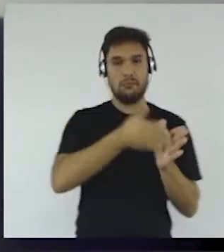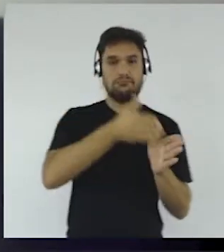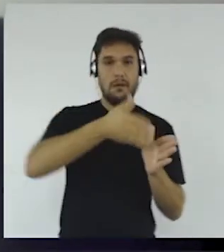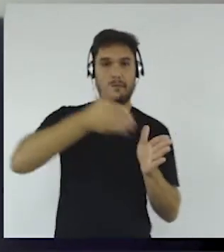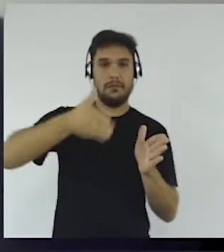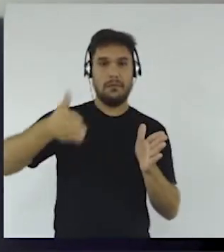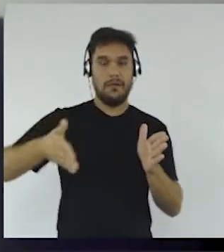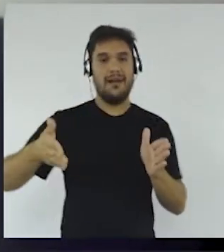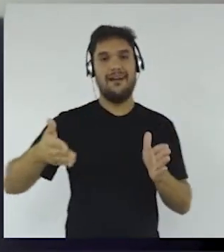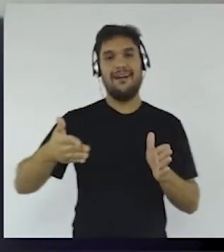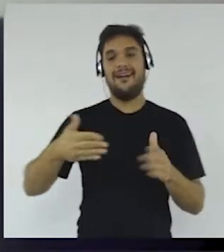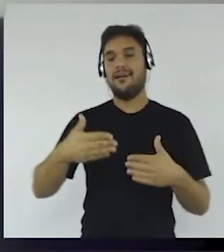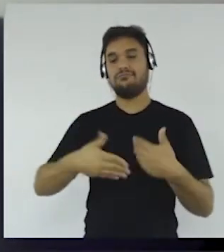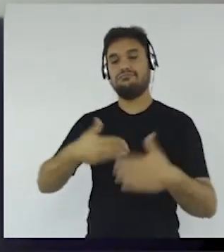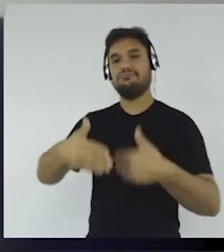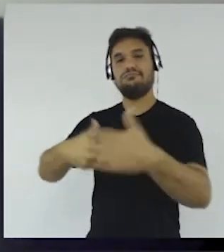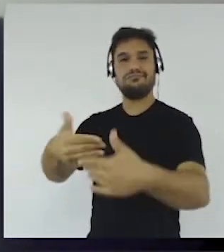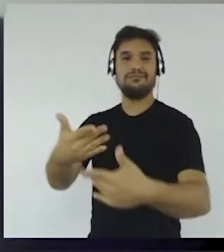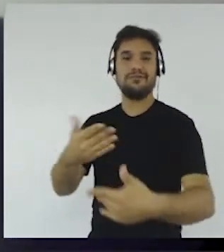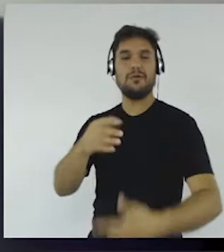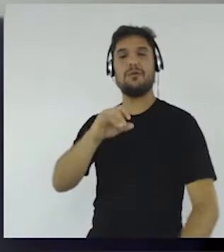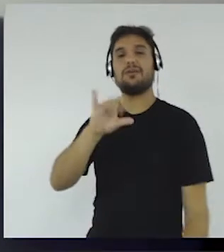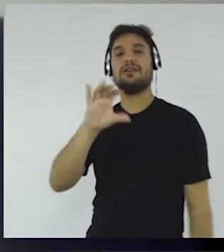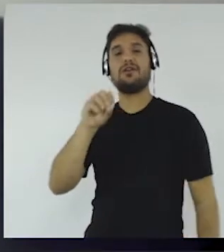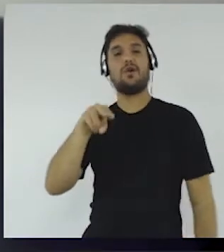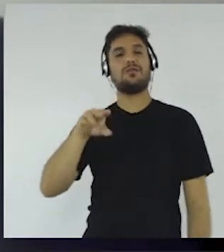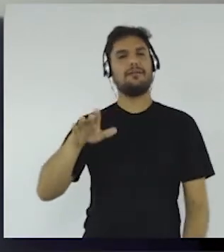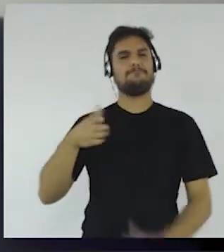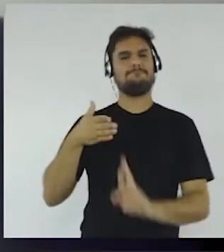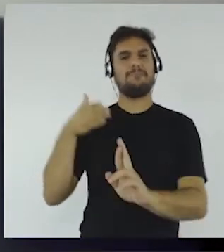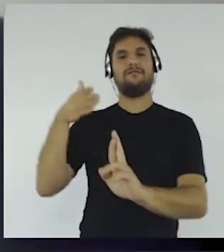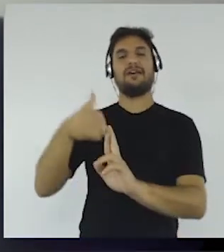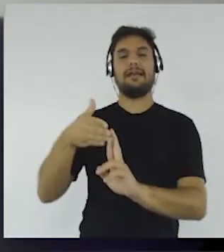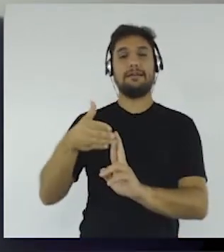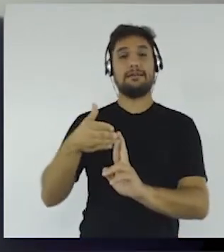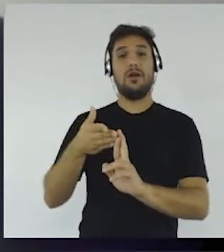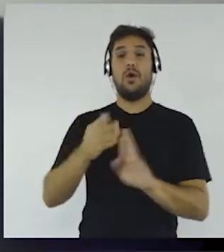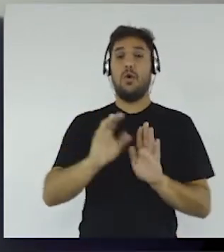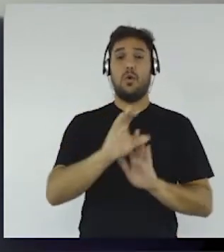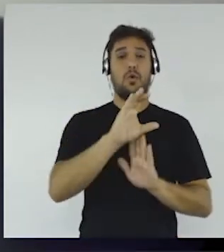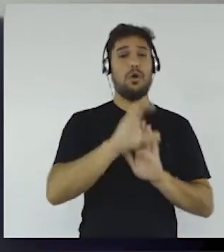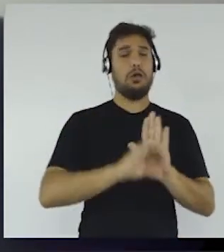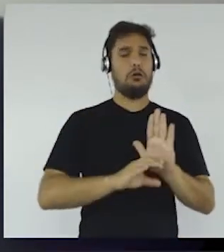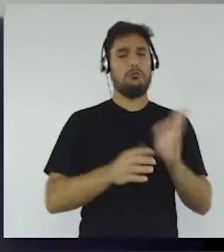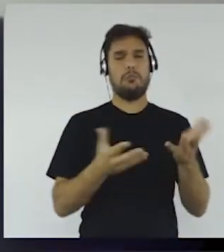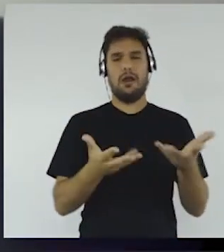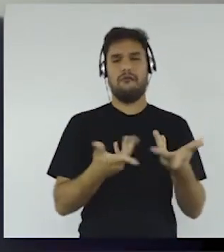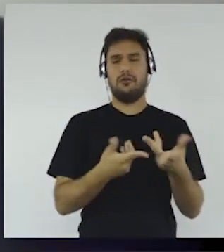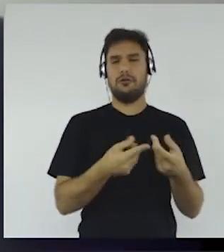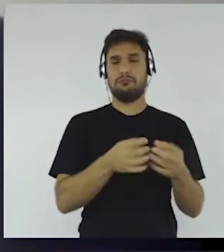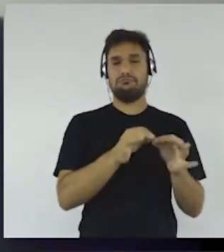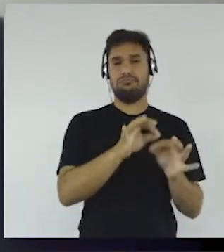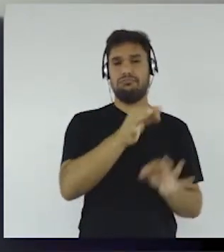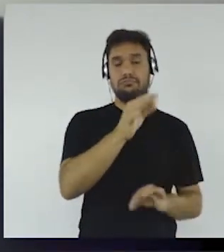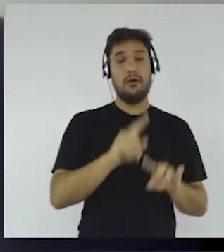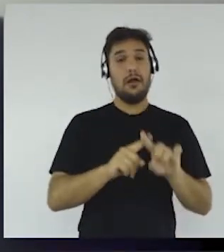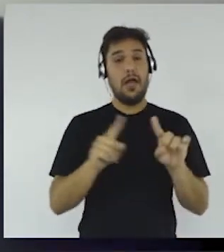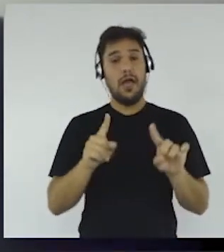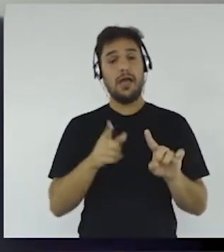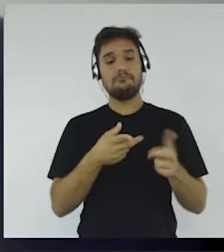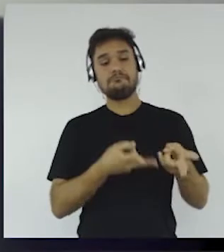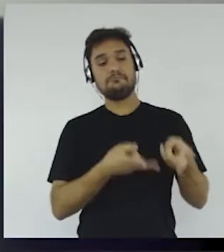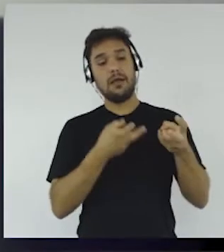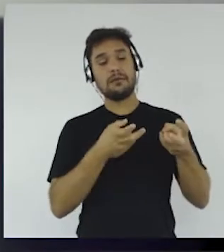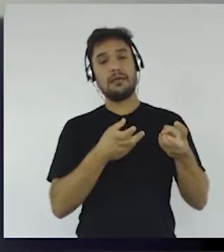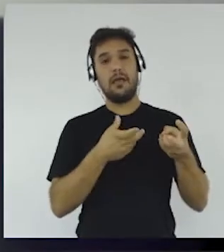ícone do direito civil imobiliário, devo informar o longo e belo currículo, no qual se visualiza o